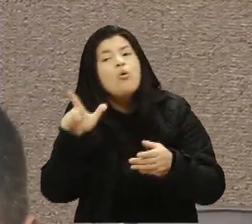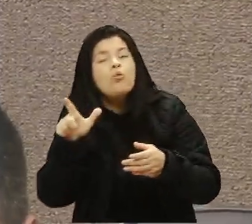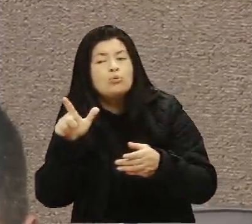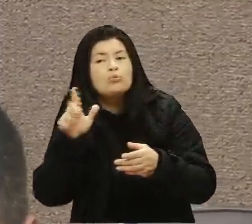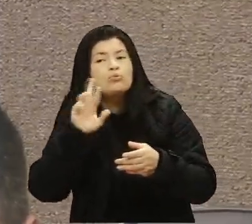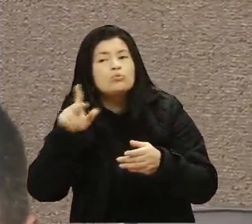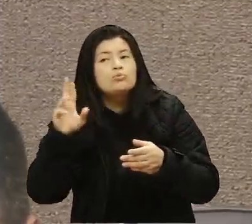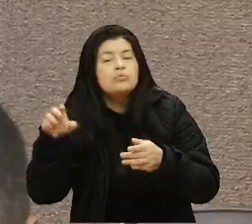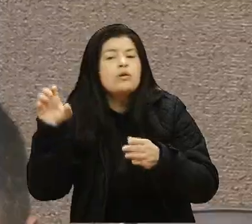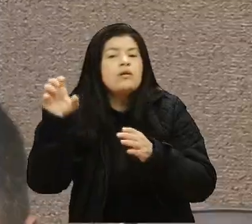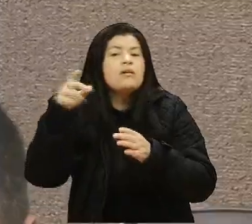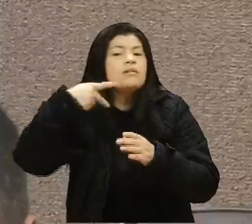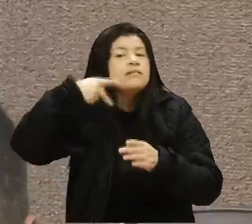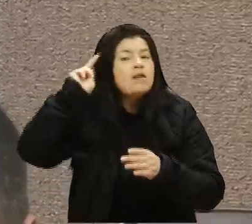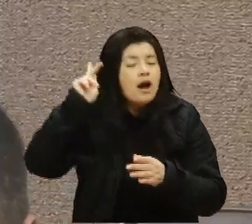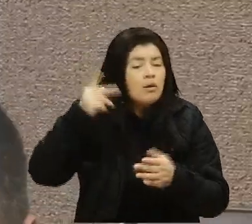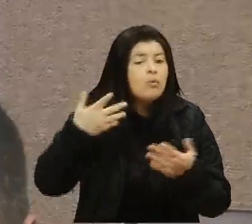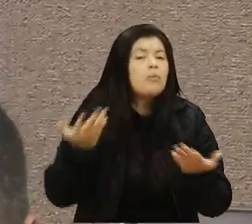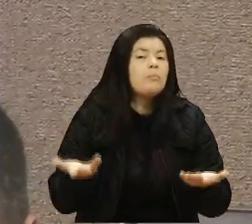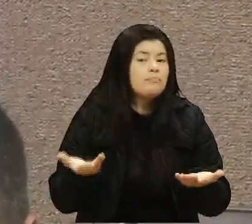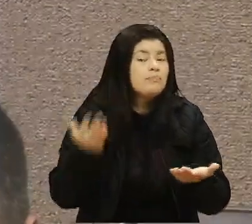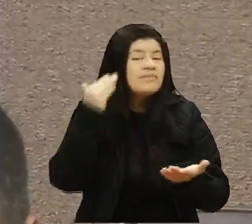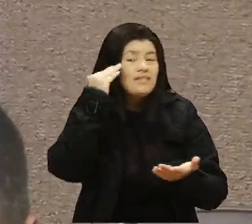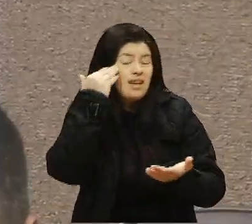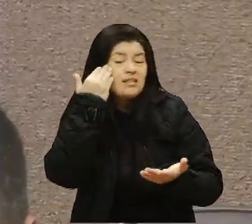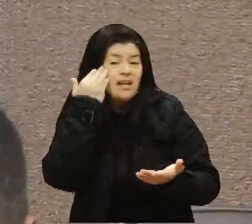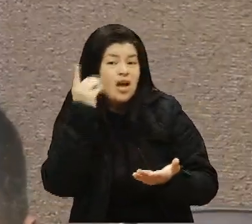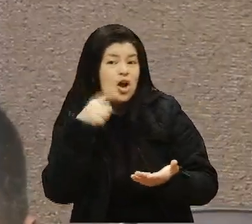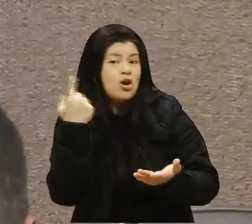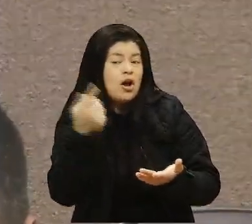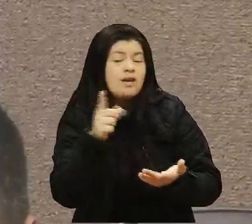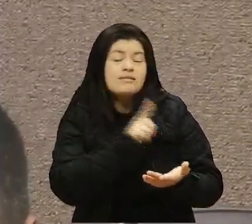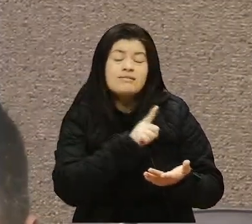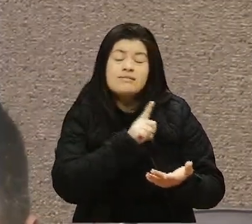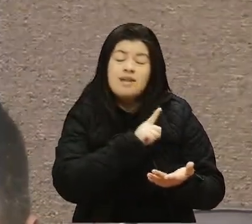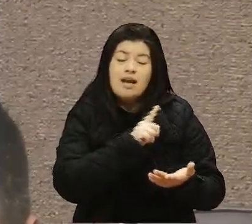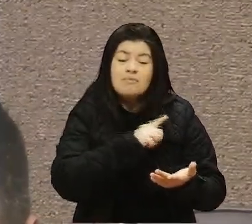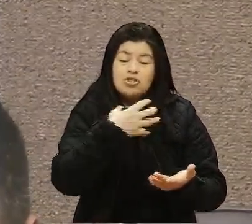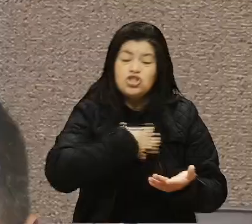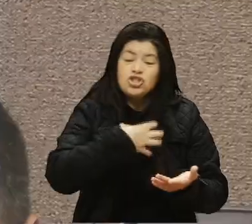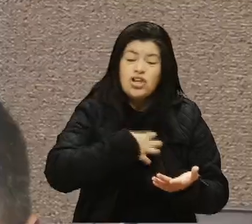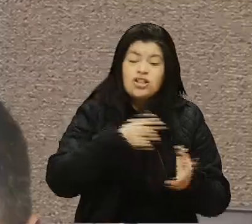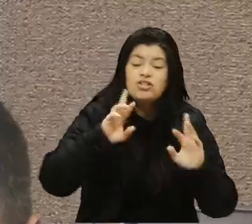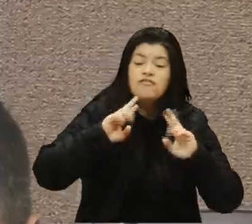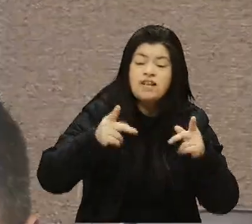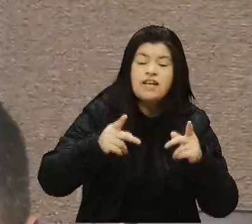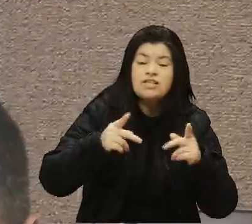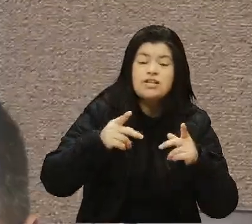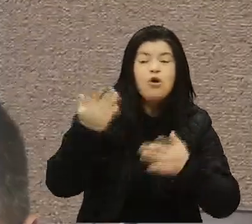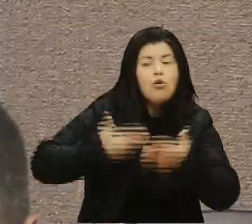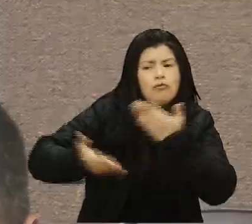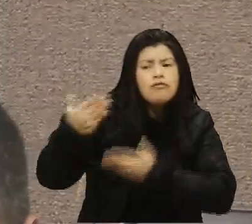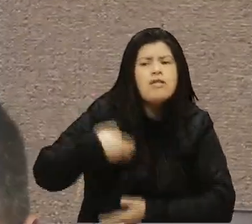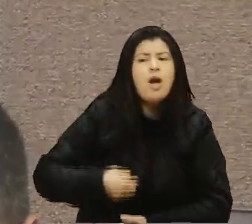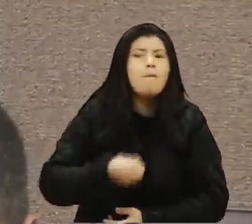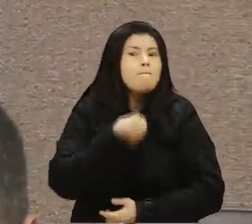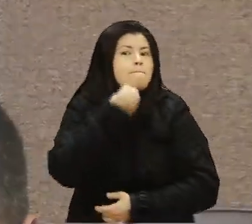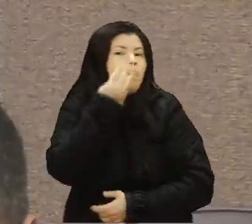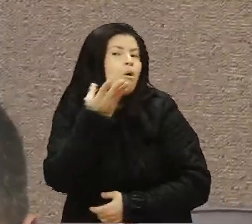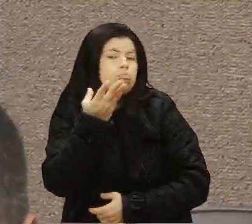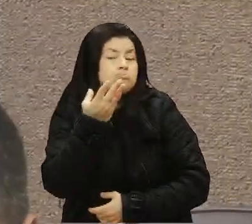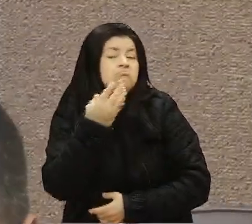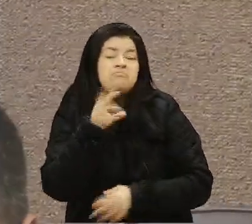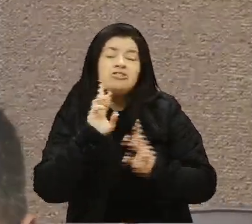relacionadas ao vereador Iago, apesar de entender que nós temos jeitos muito diferentes de lidar e a gente consegue conviver muito bem mesmo com